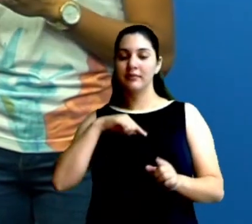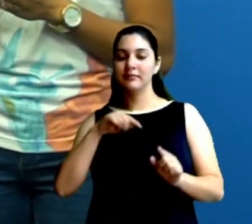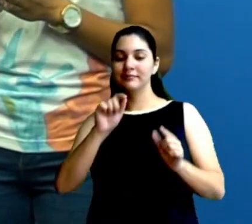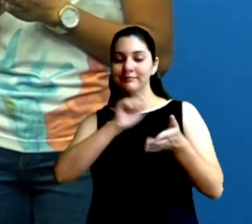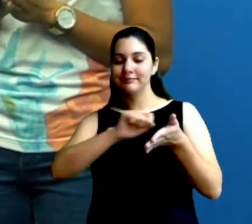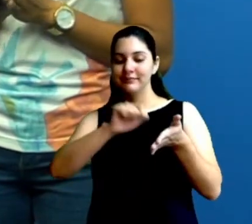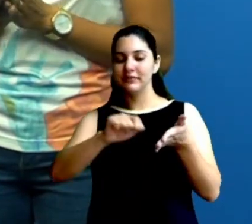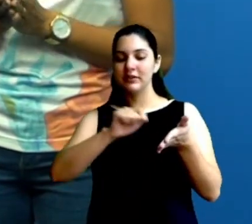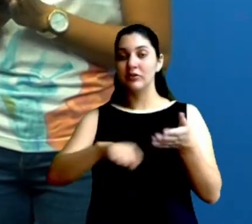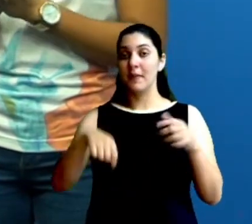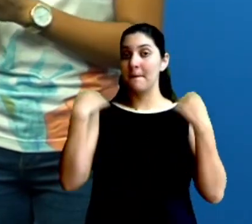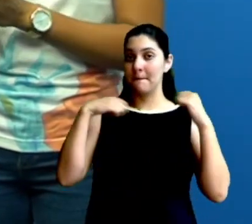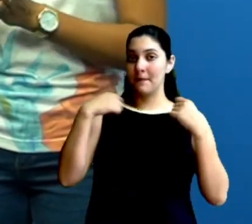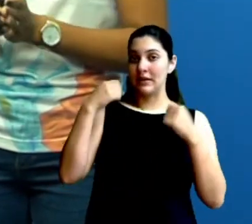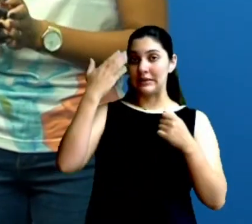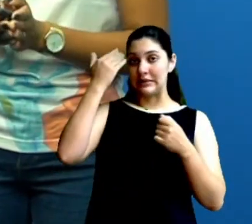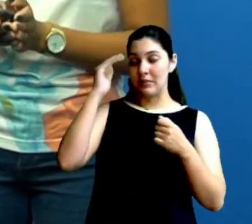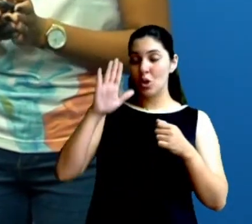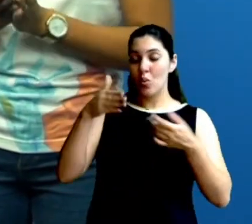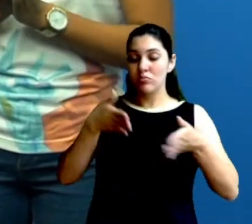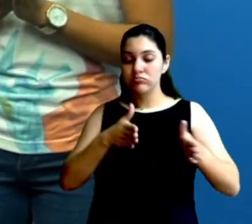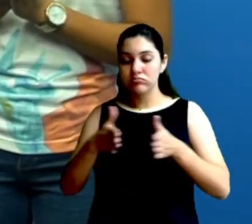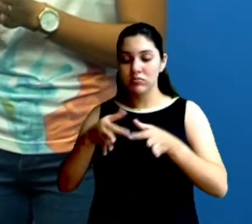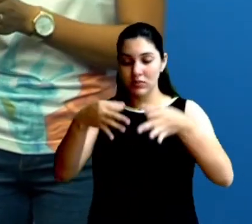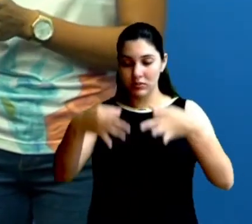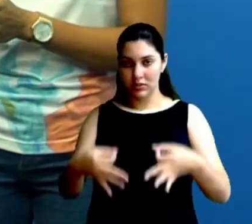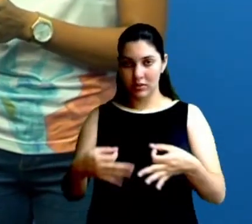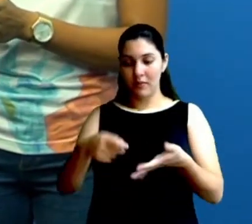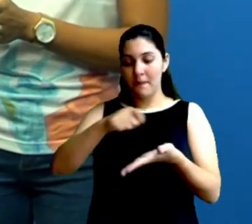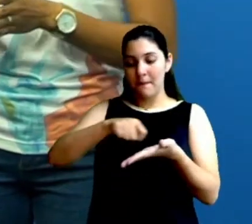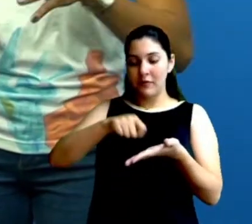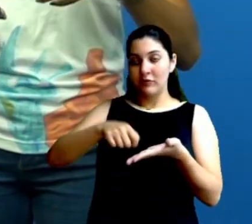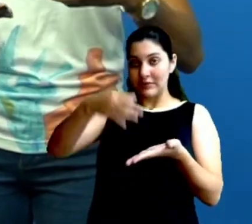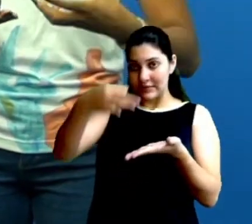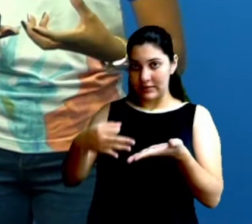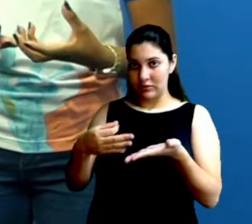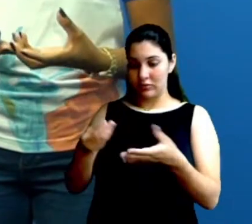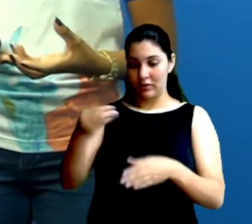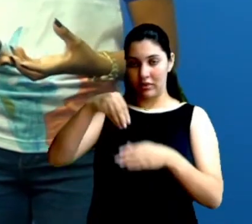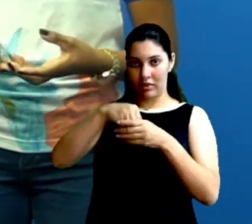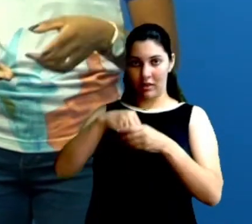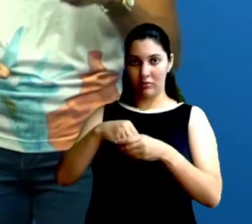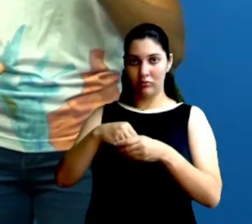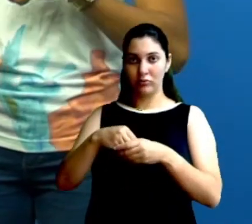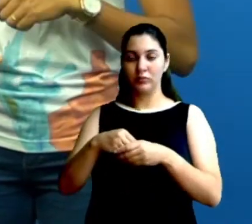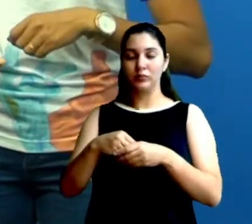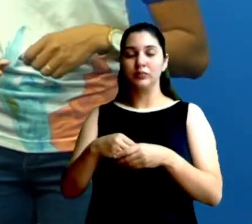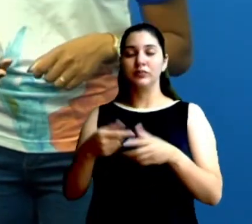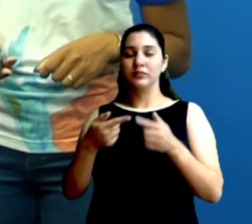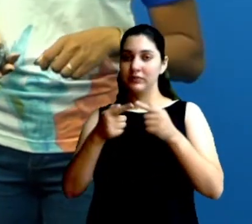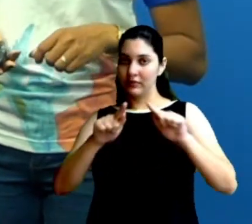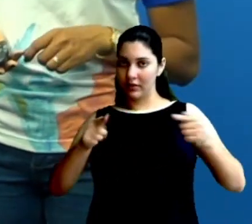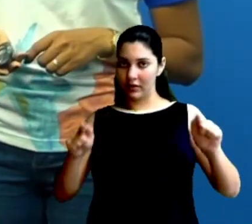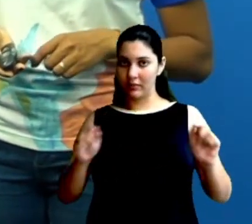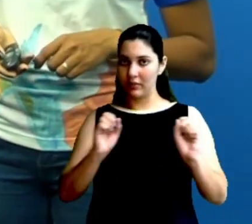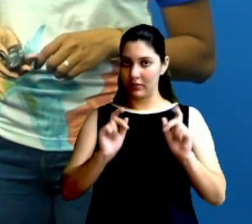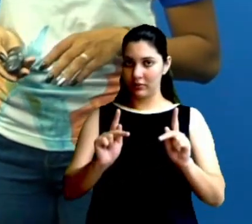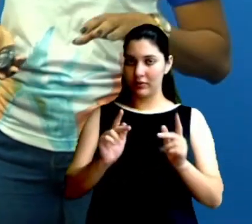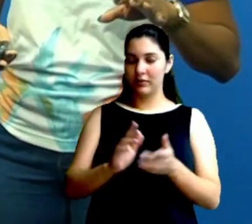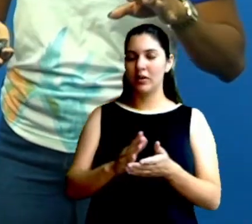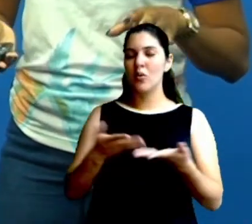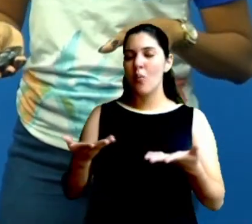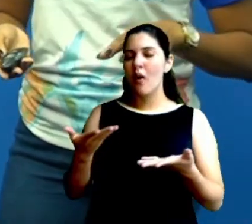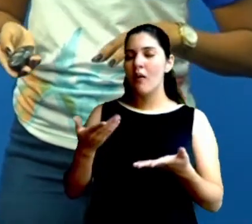gente precisa saber qual o caminho certo para escrever correto, dentro da norma culta. Então, vamos saber quais são essas